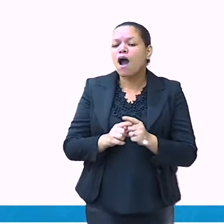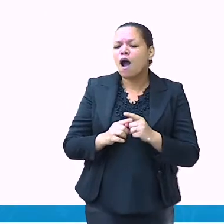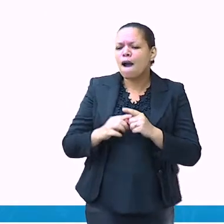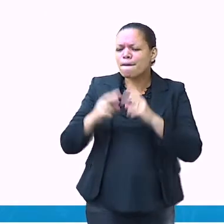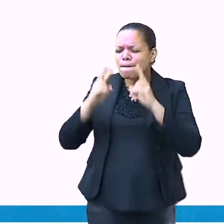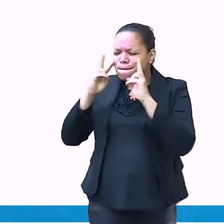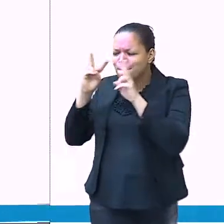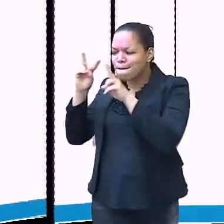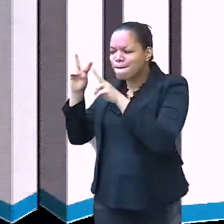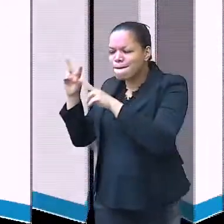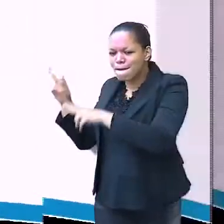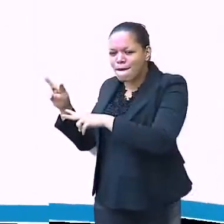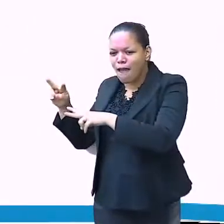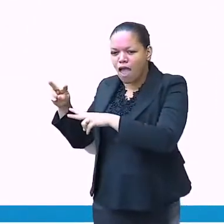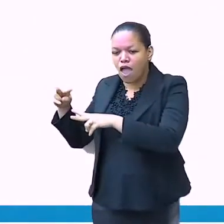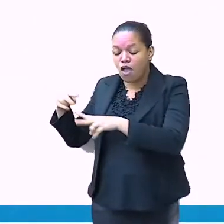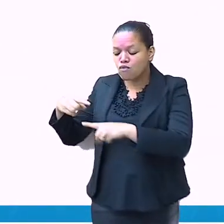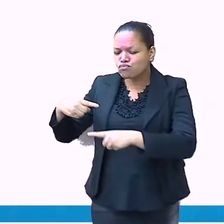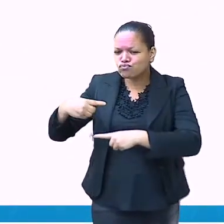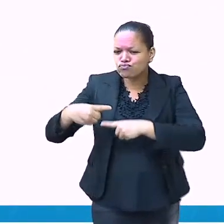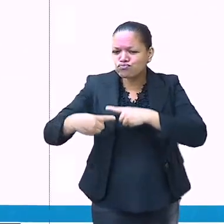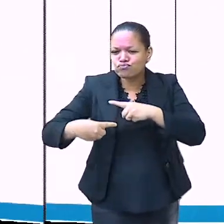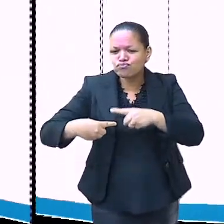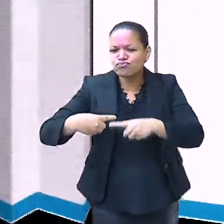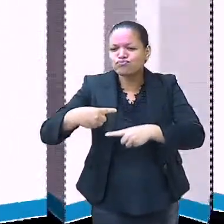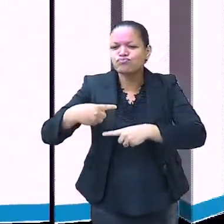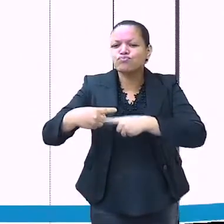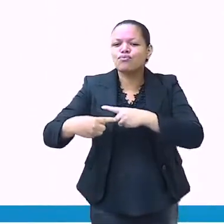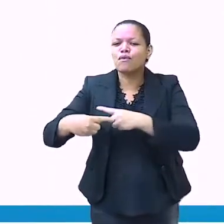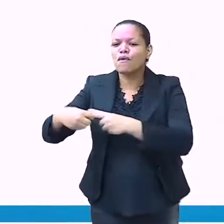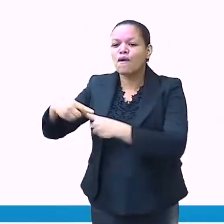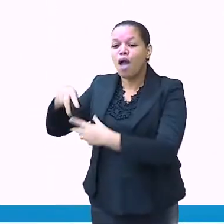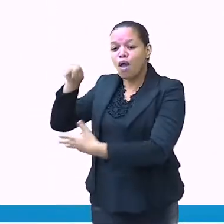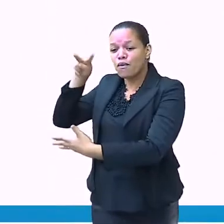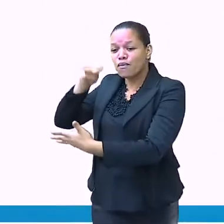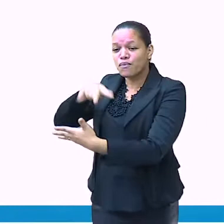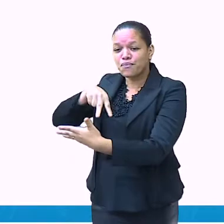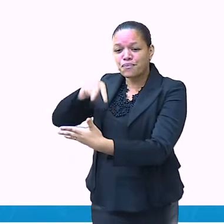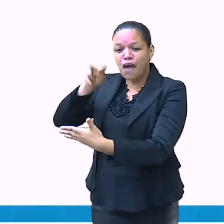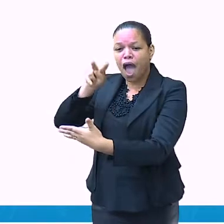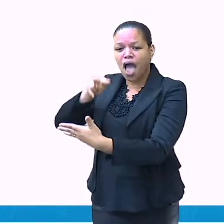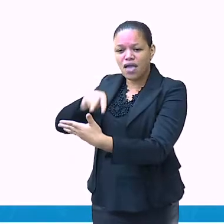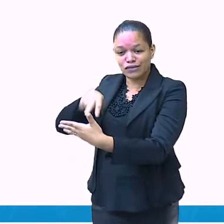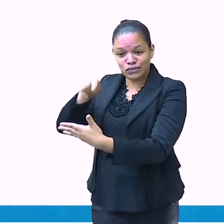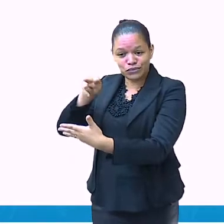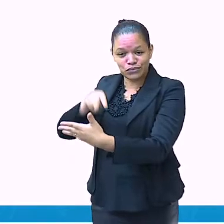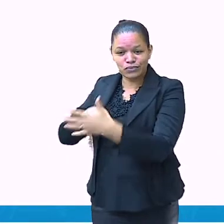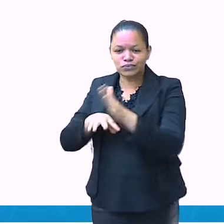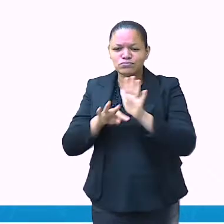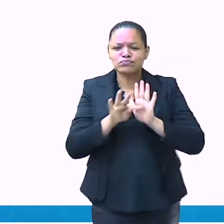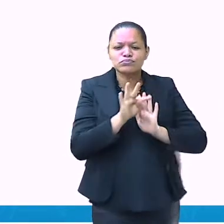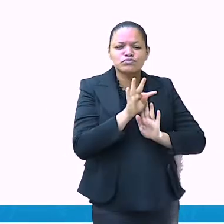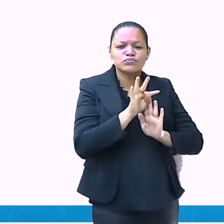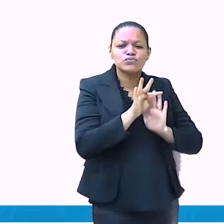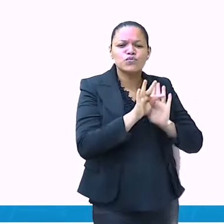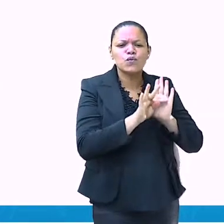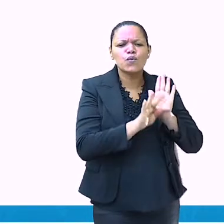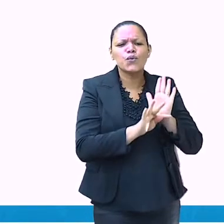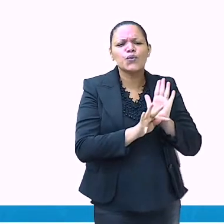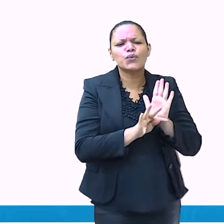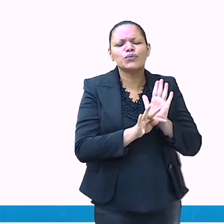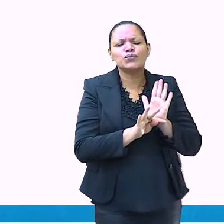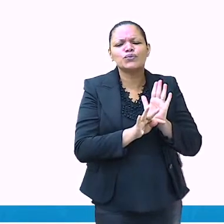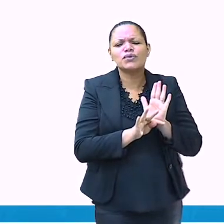né? Desenvolver aí a leitura. Just a minute. Nós vamos desenvolver